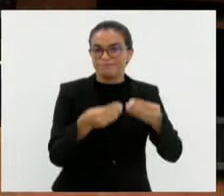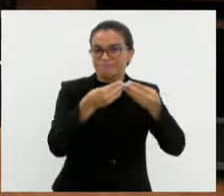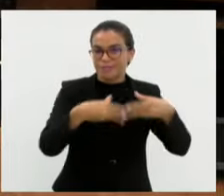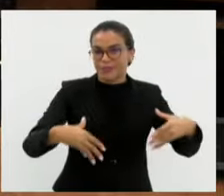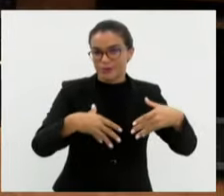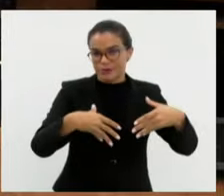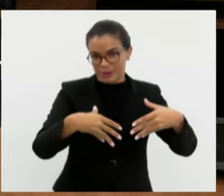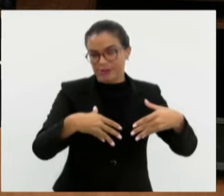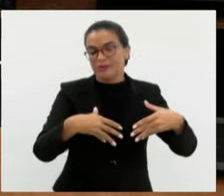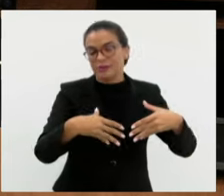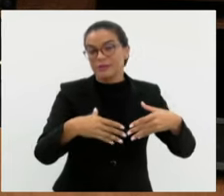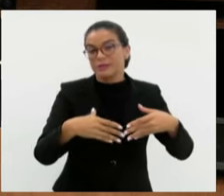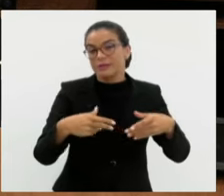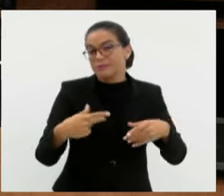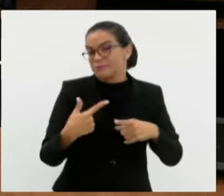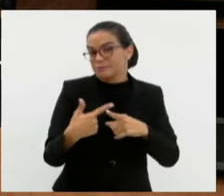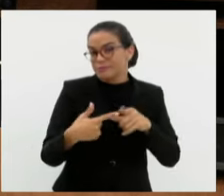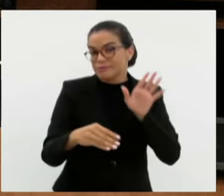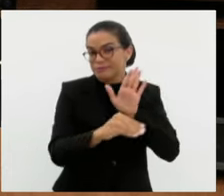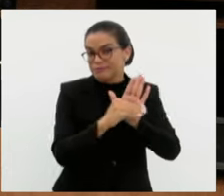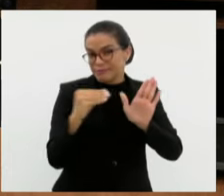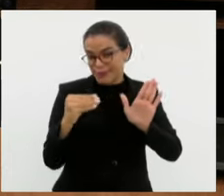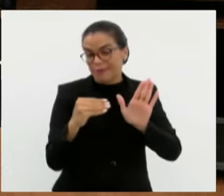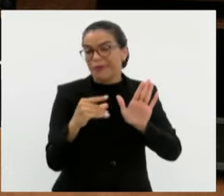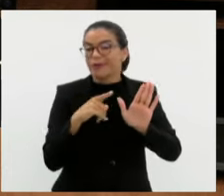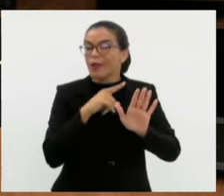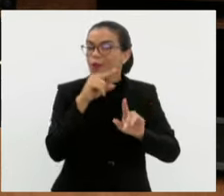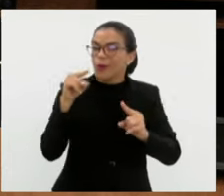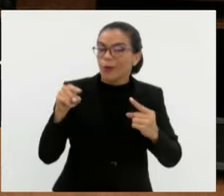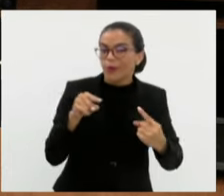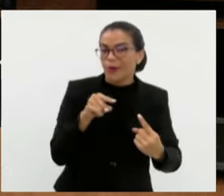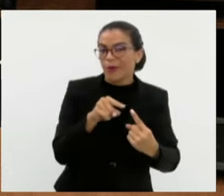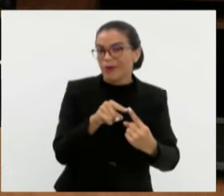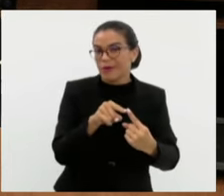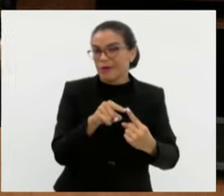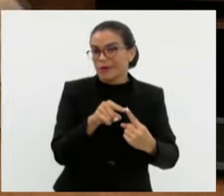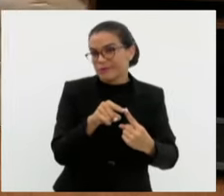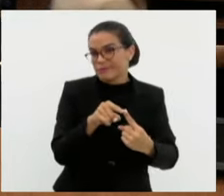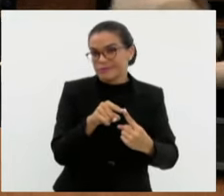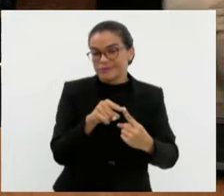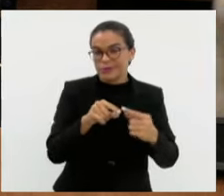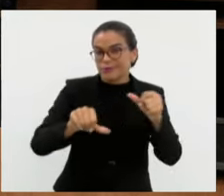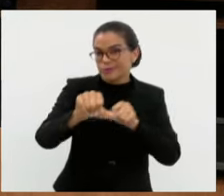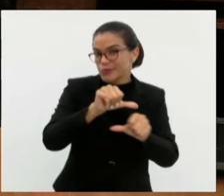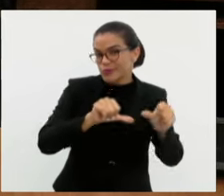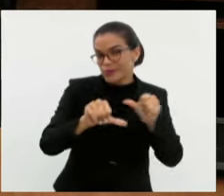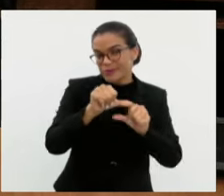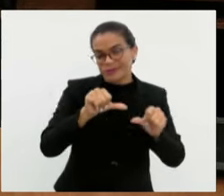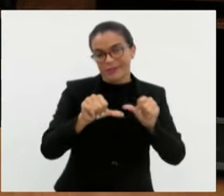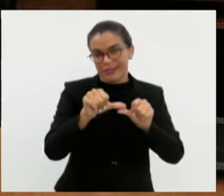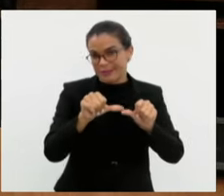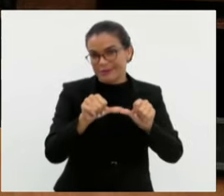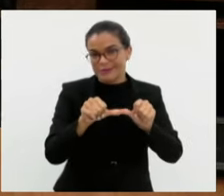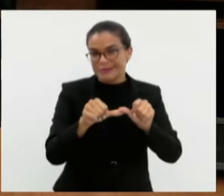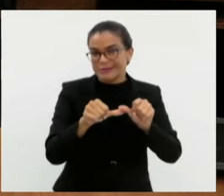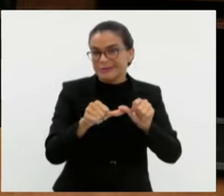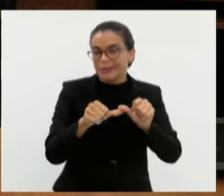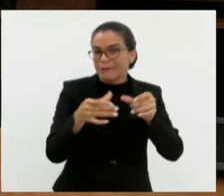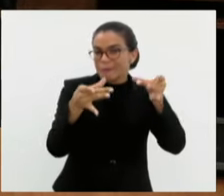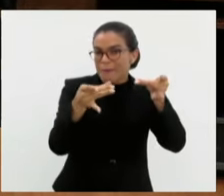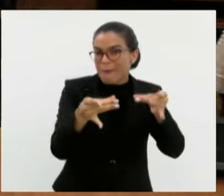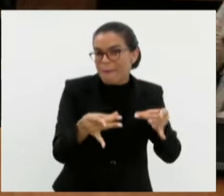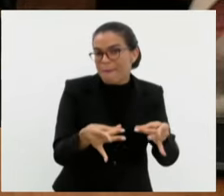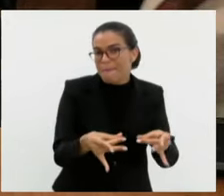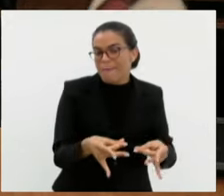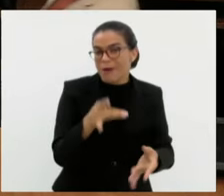que a presente emenda pretende fazer uma alteração substancial da íntegra do